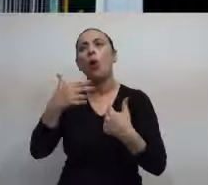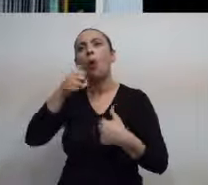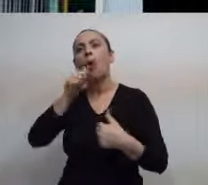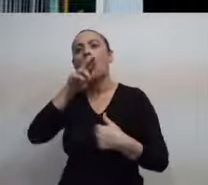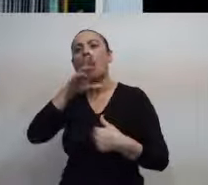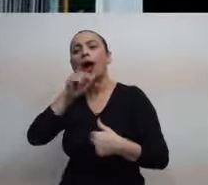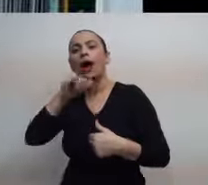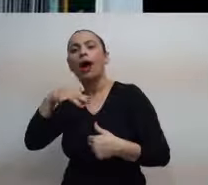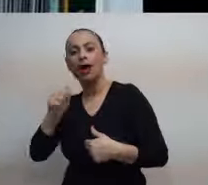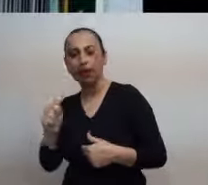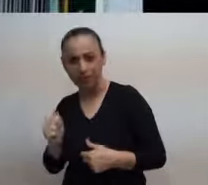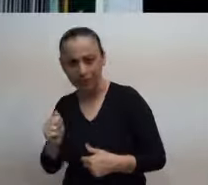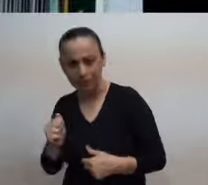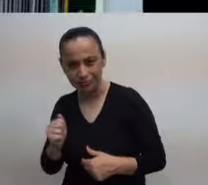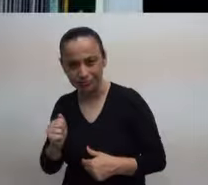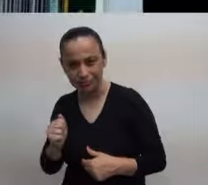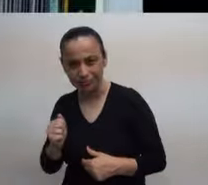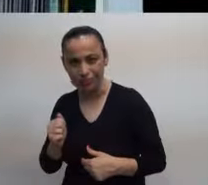arcaicas de apego.